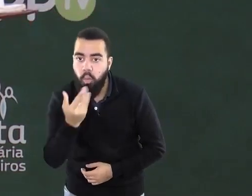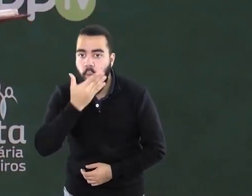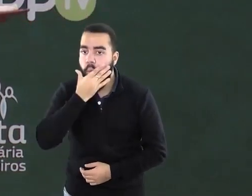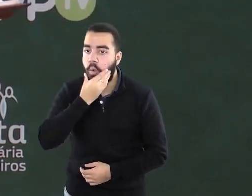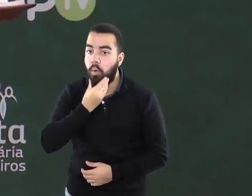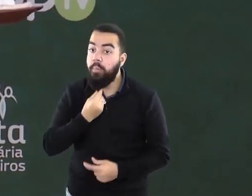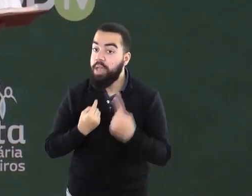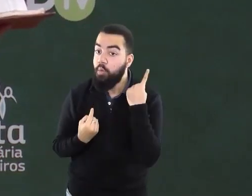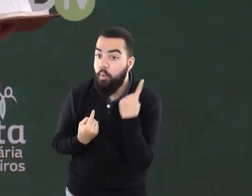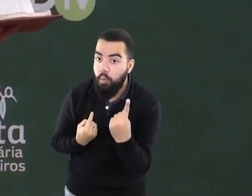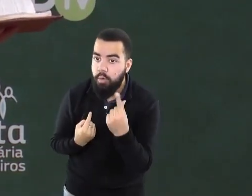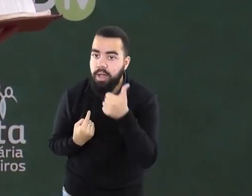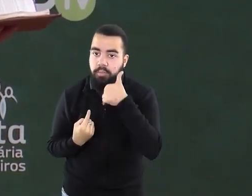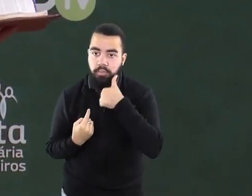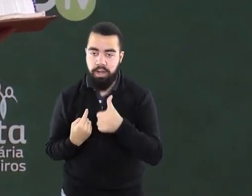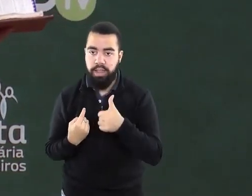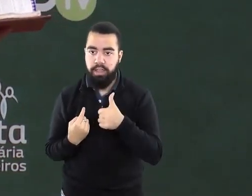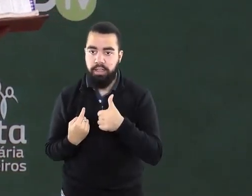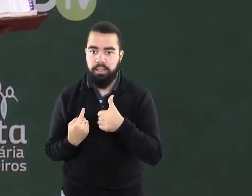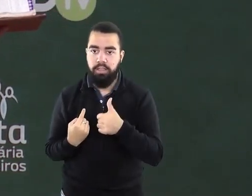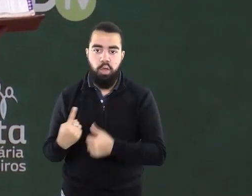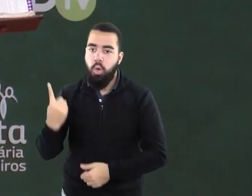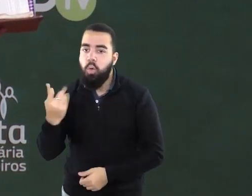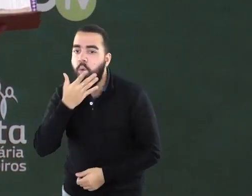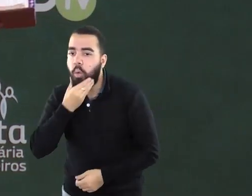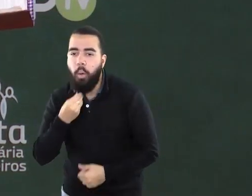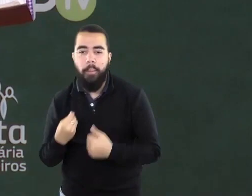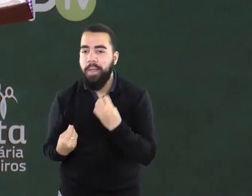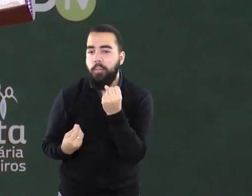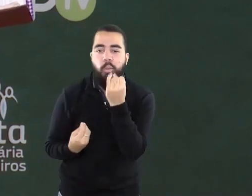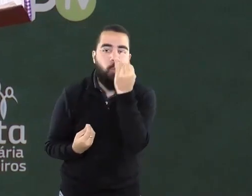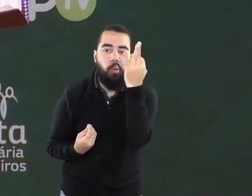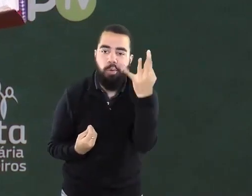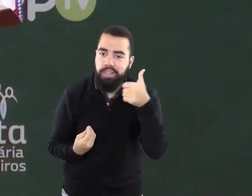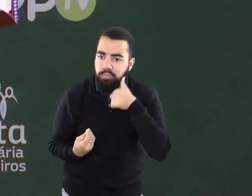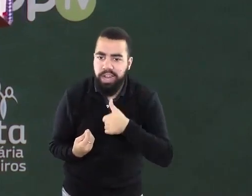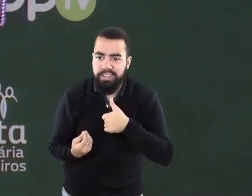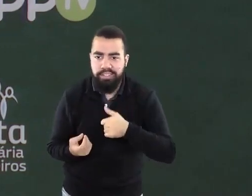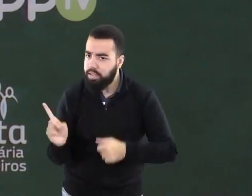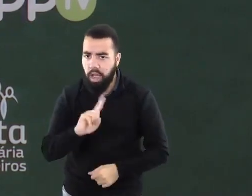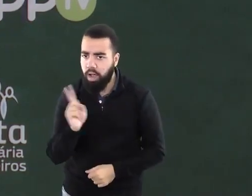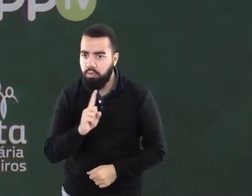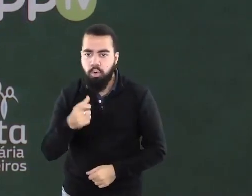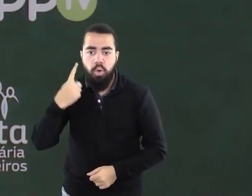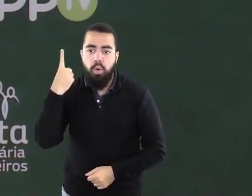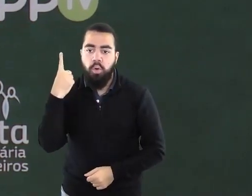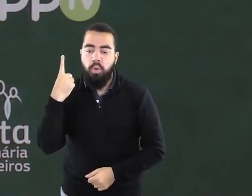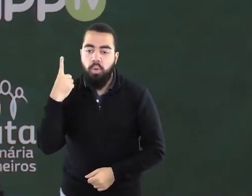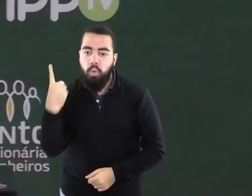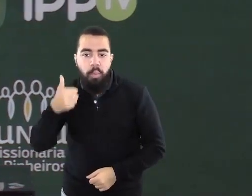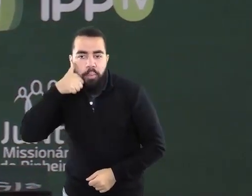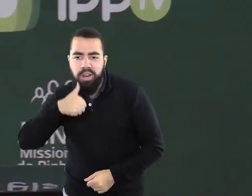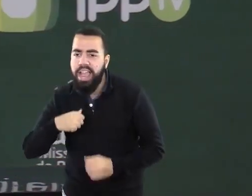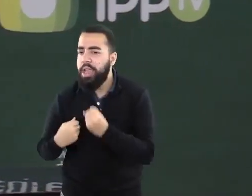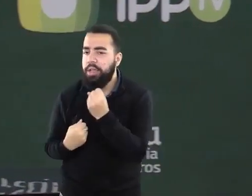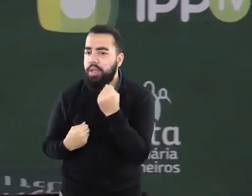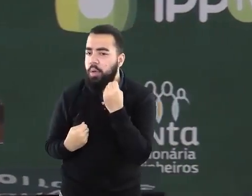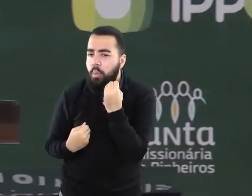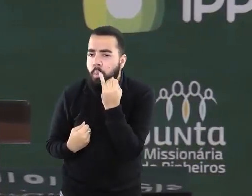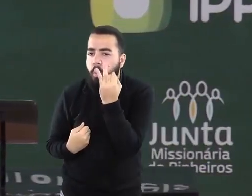Deus só criou uma Eva para o Adão. Então o casamento é monogâmico. Terceiro, o